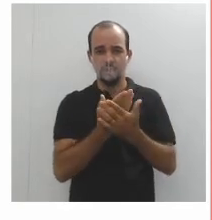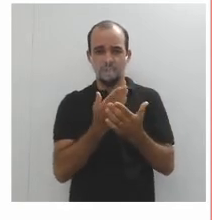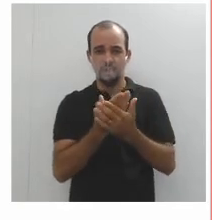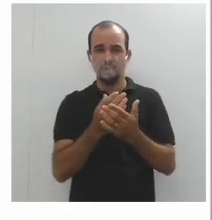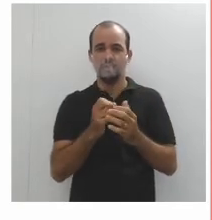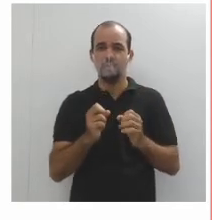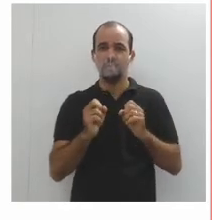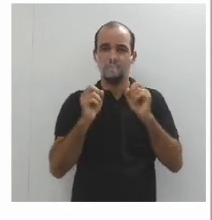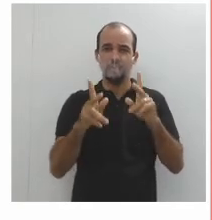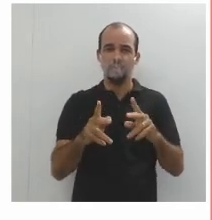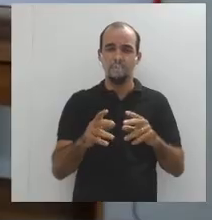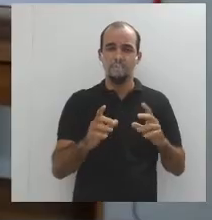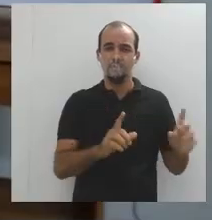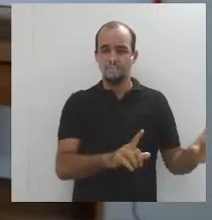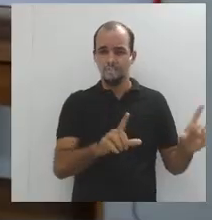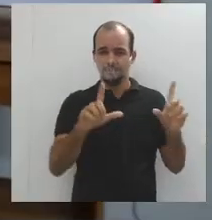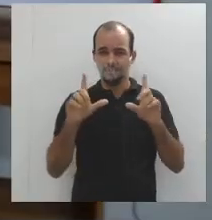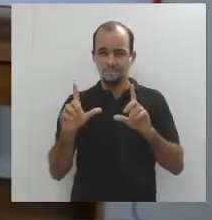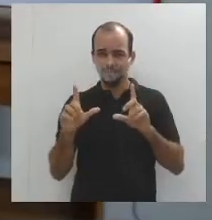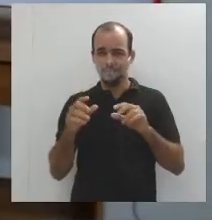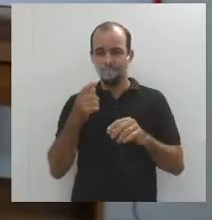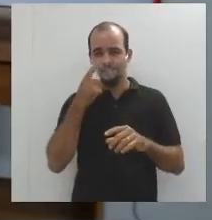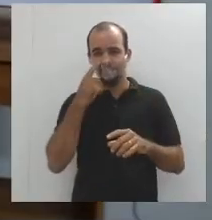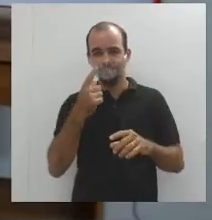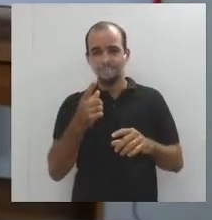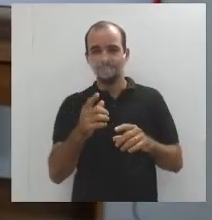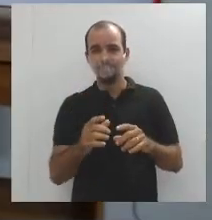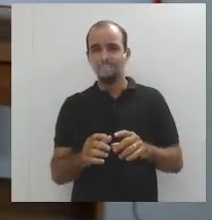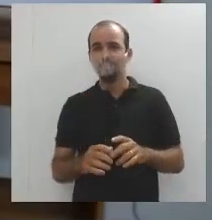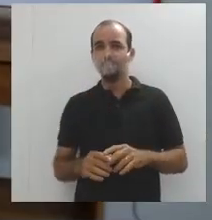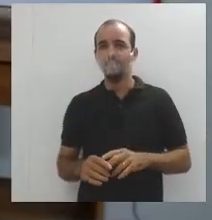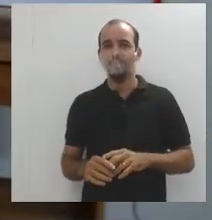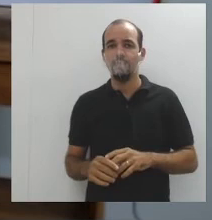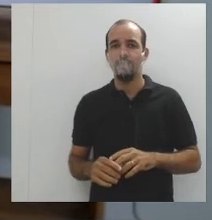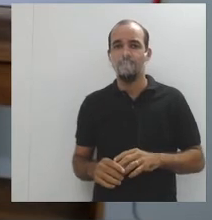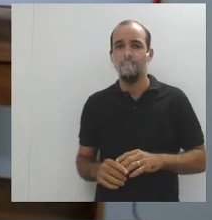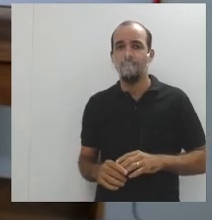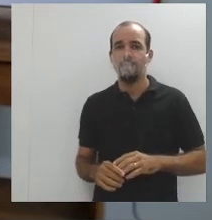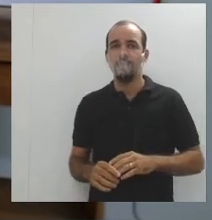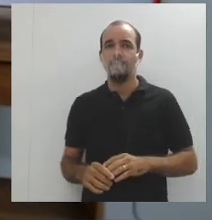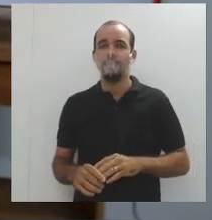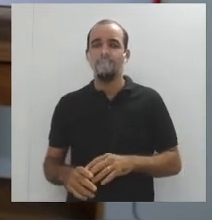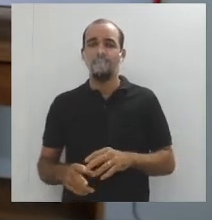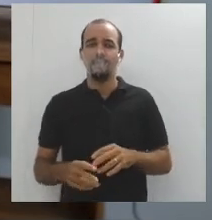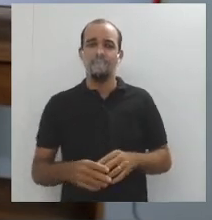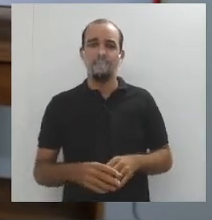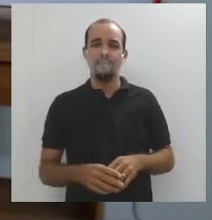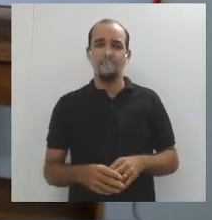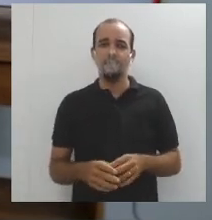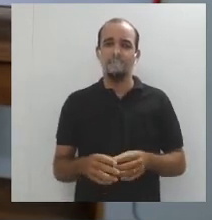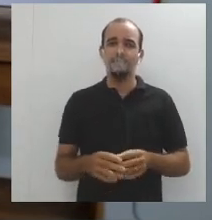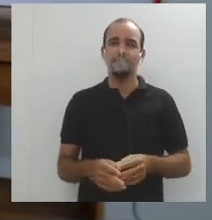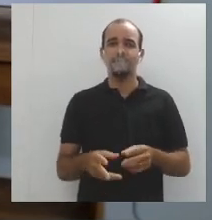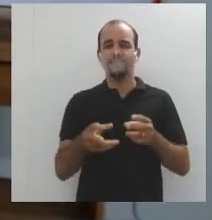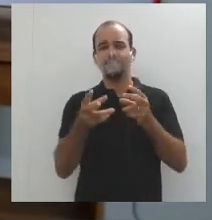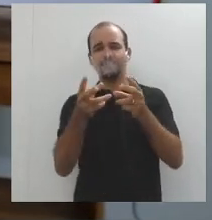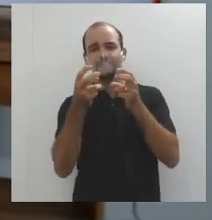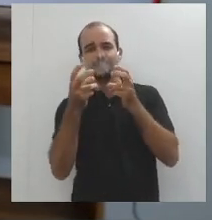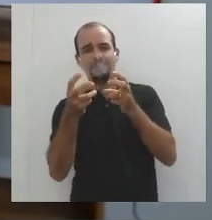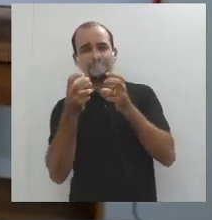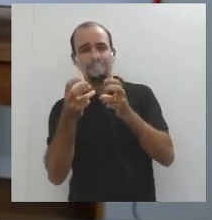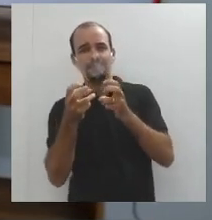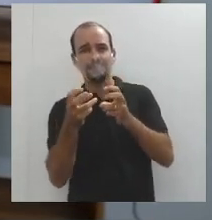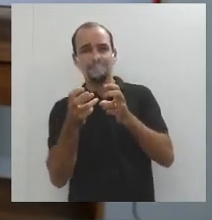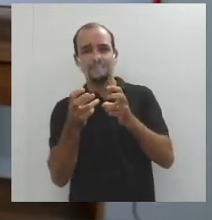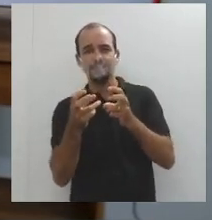Corta aqui para mim. Olha só, da UFES. Observe a representação